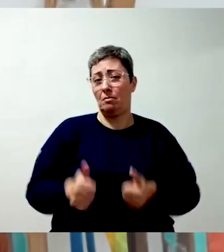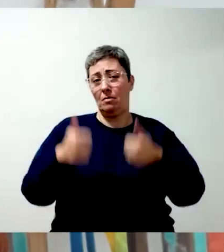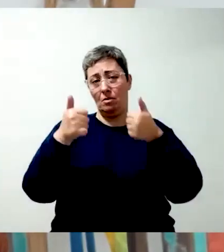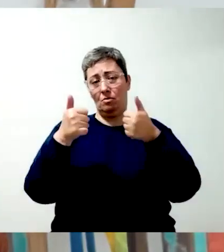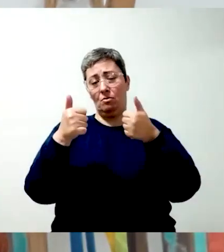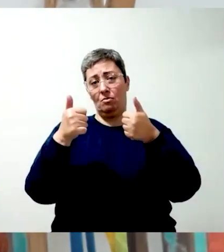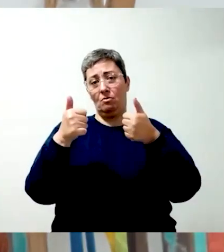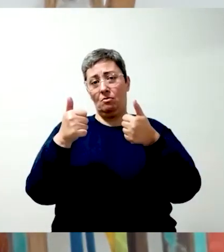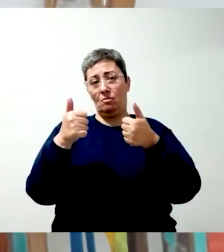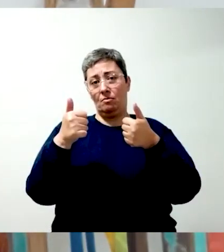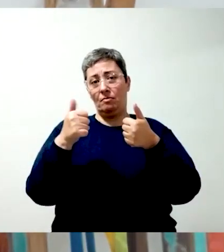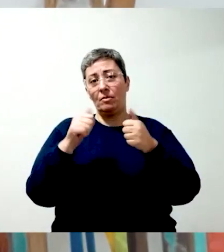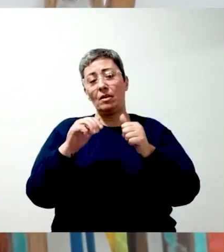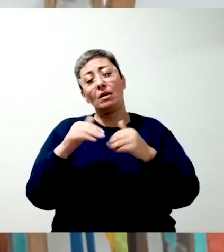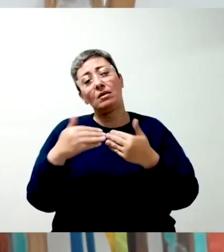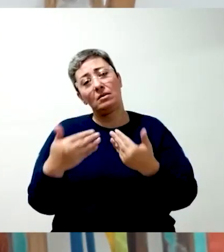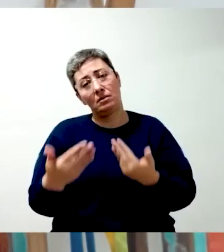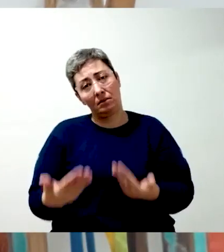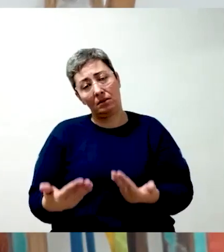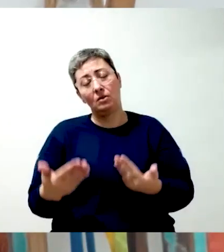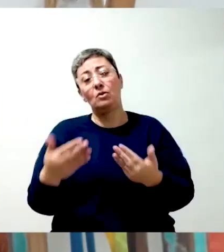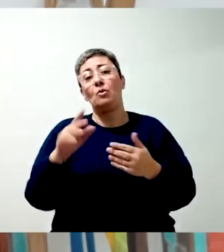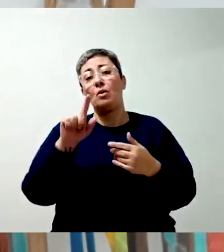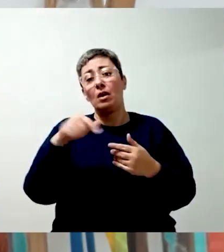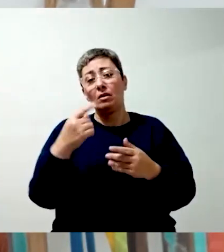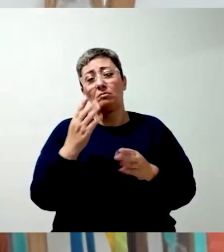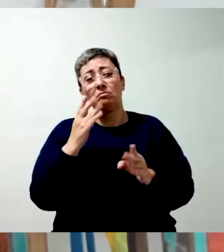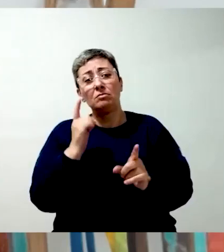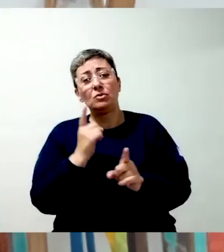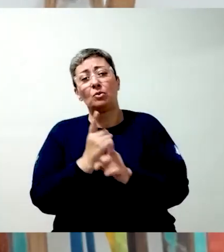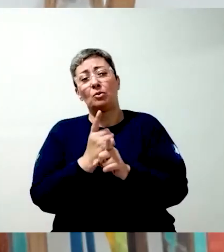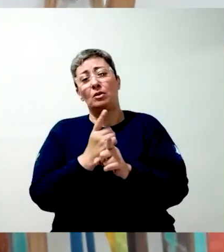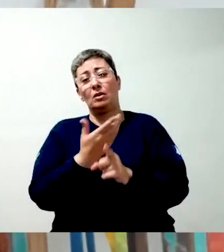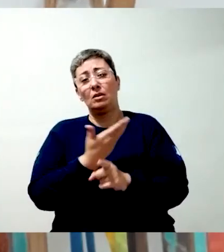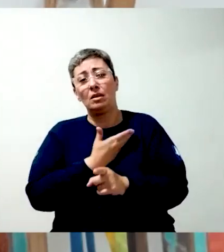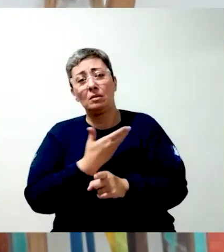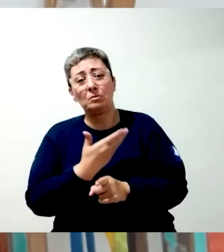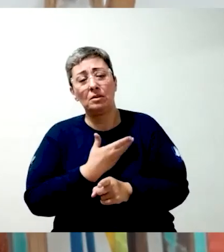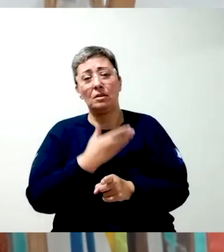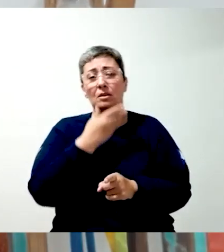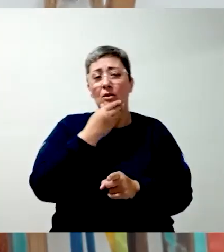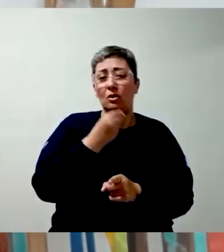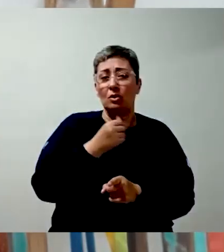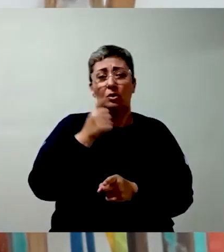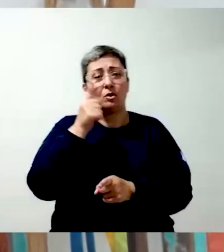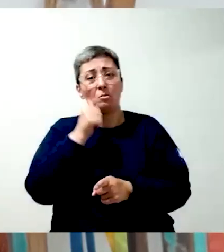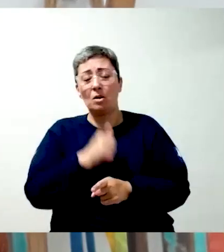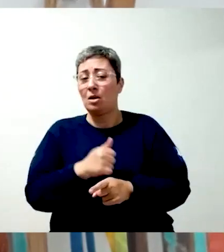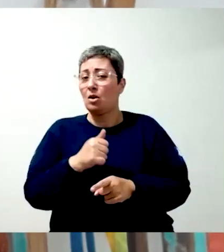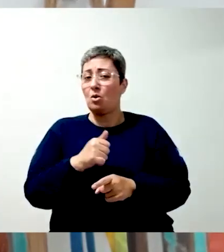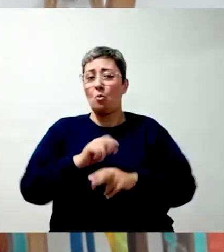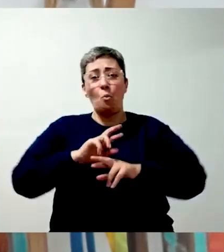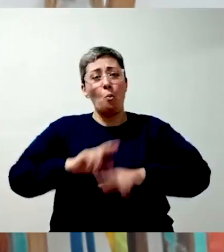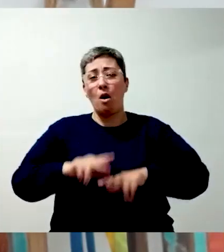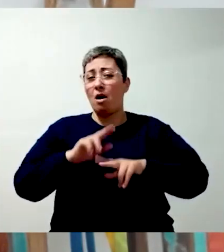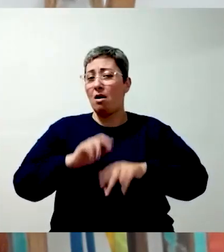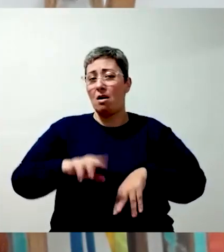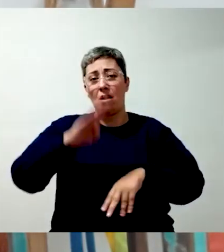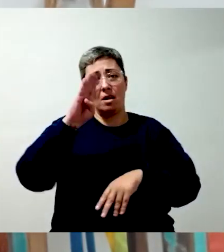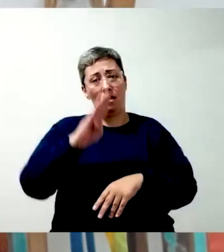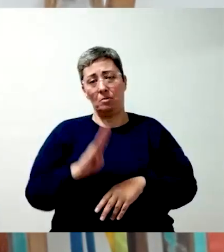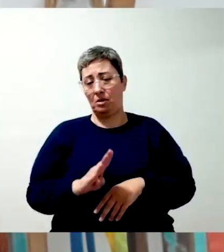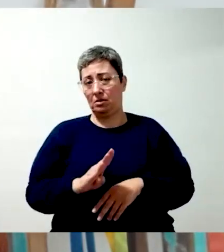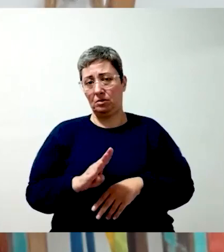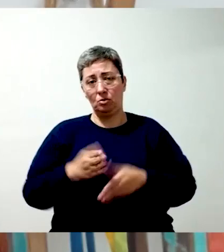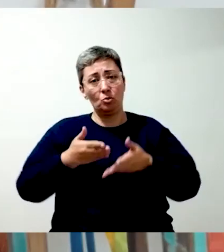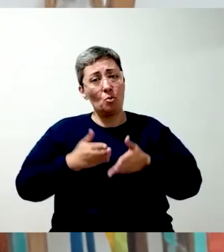vidas melhores. Então, quando você se deparar com um amigo, uma amiga que não seja da